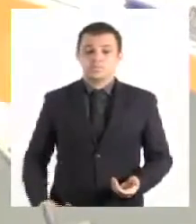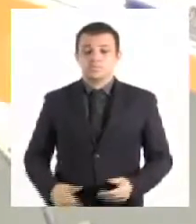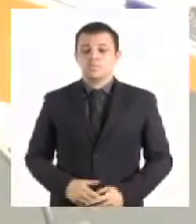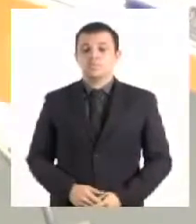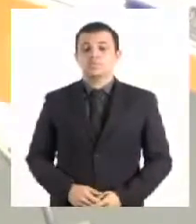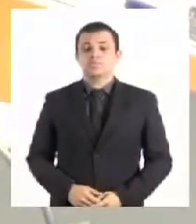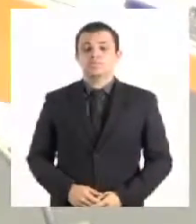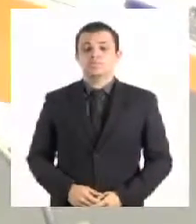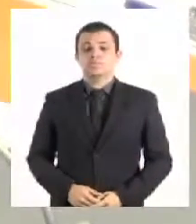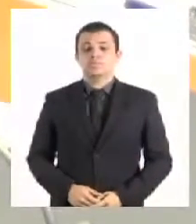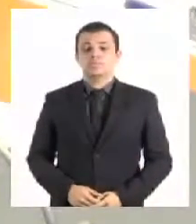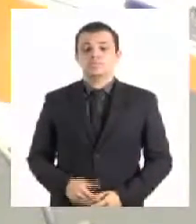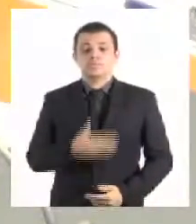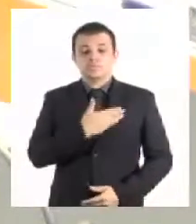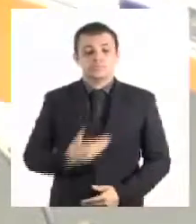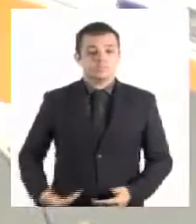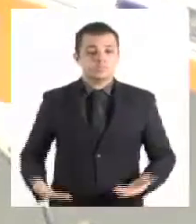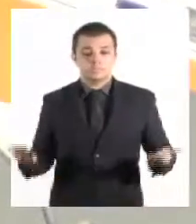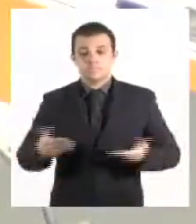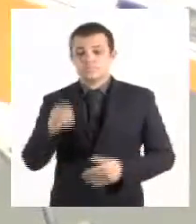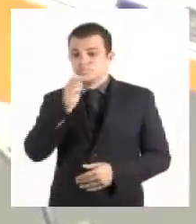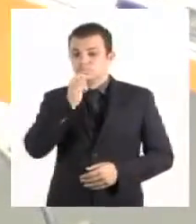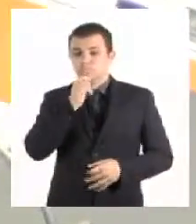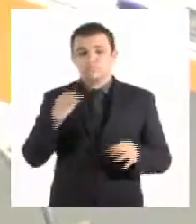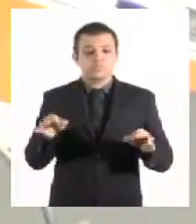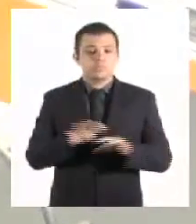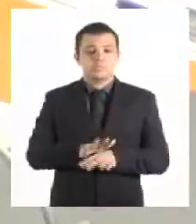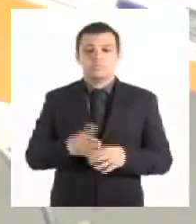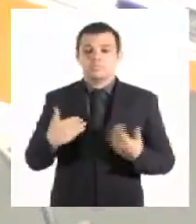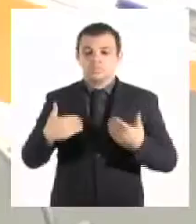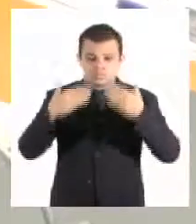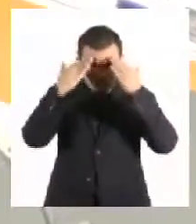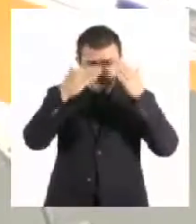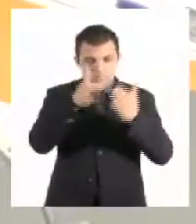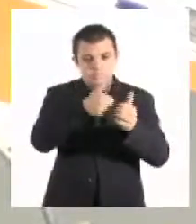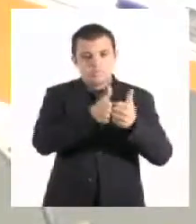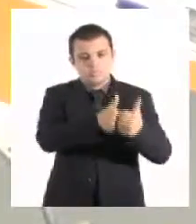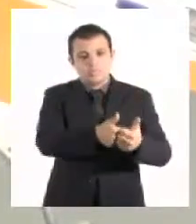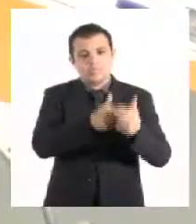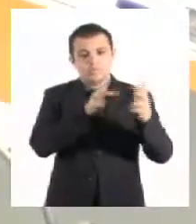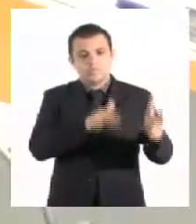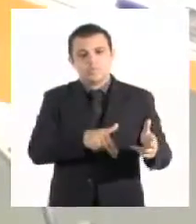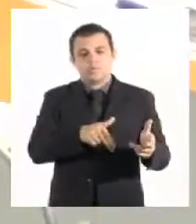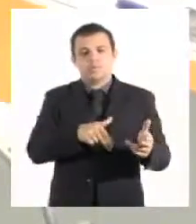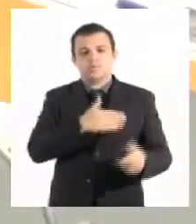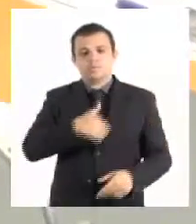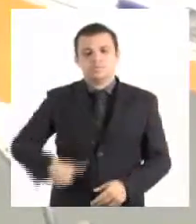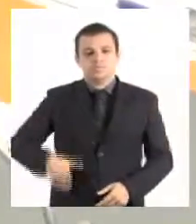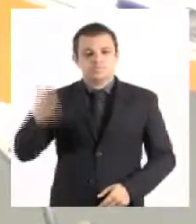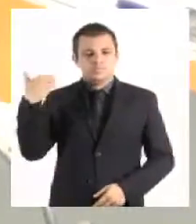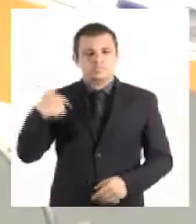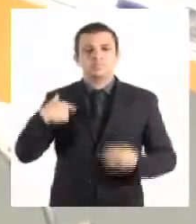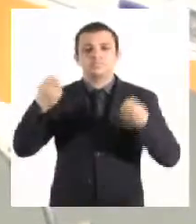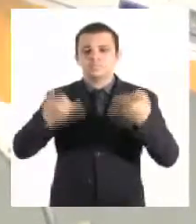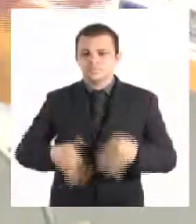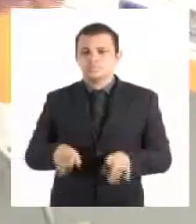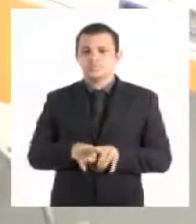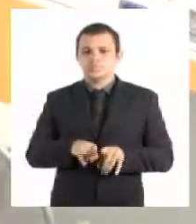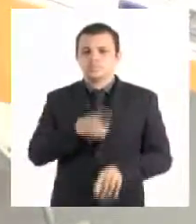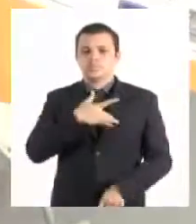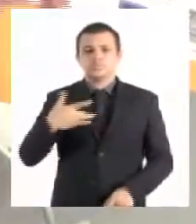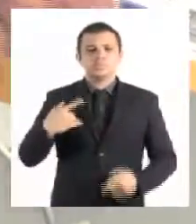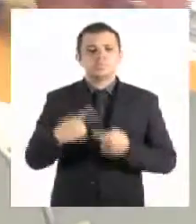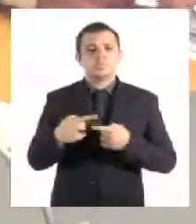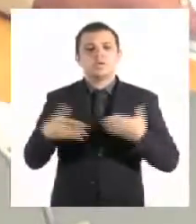o governo atual não segue a gestão, o modelo anterior, eu falo também para a saúde, porque o desafio hoje